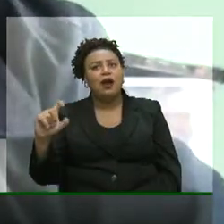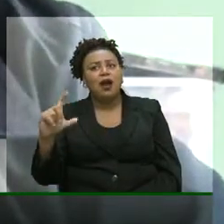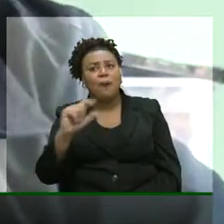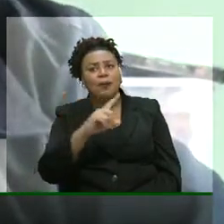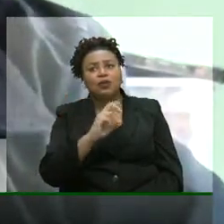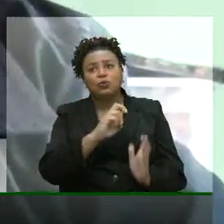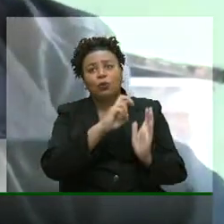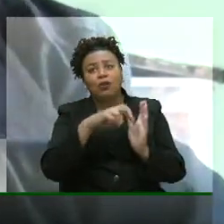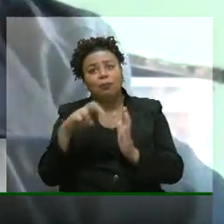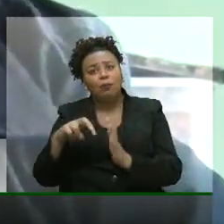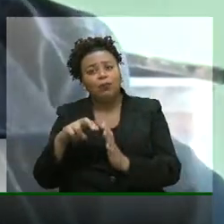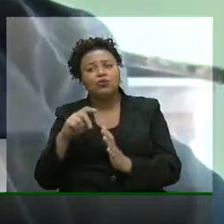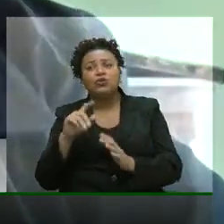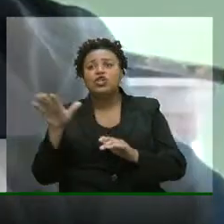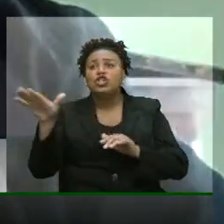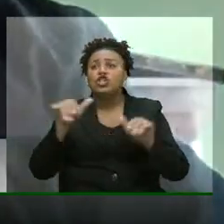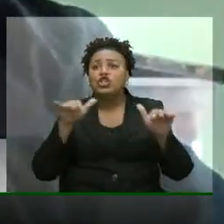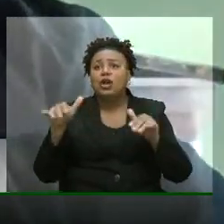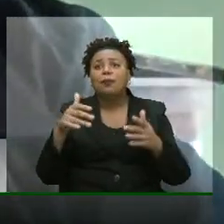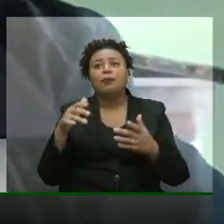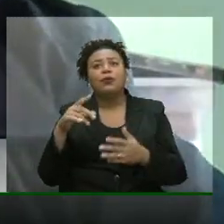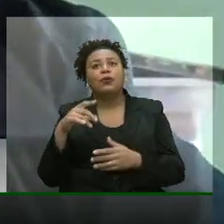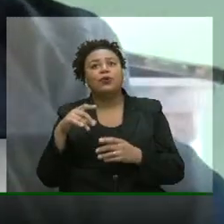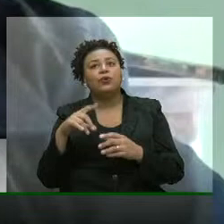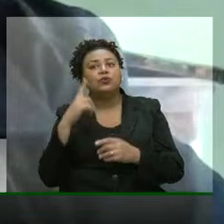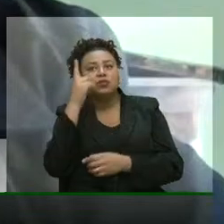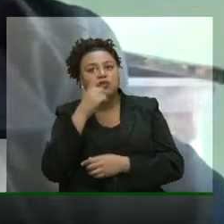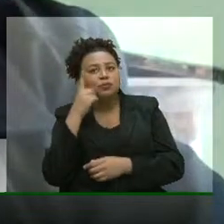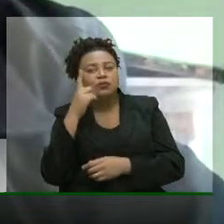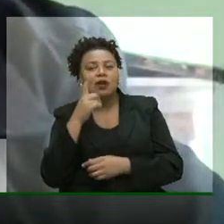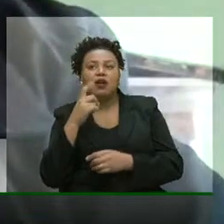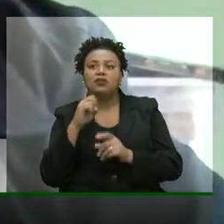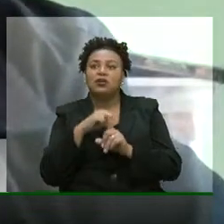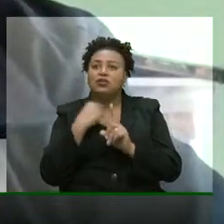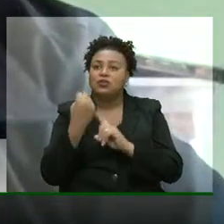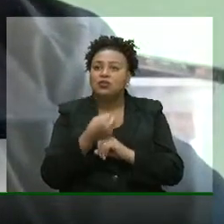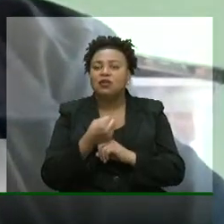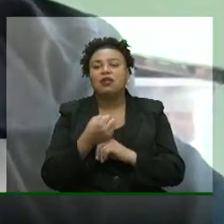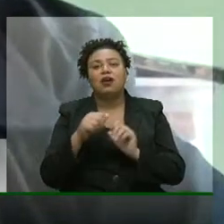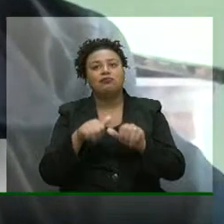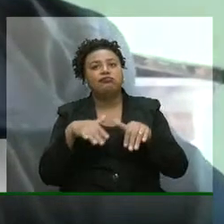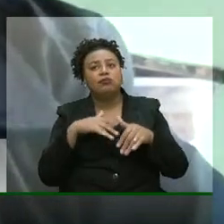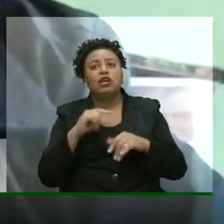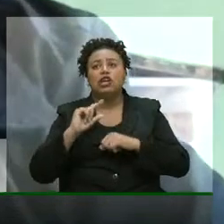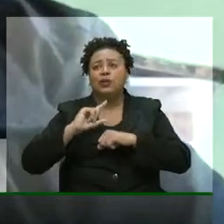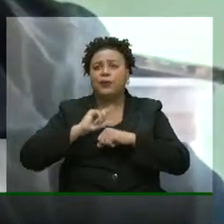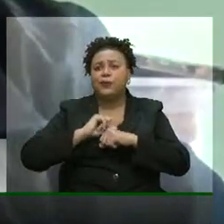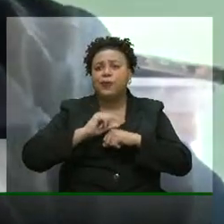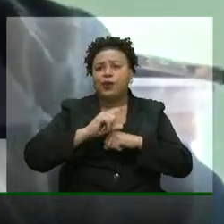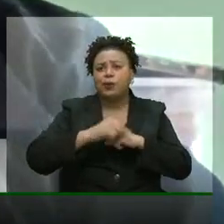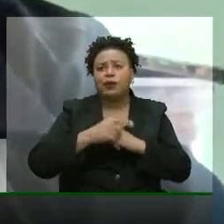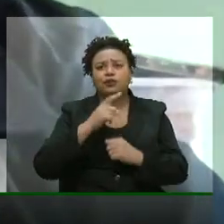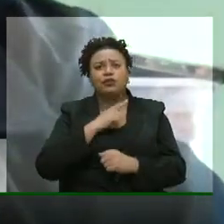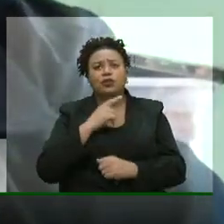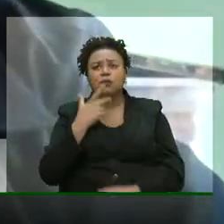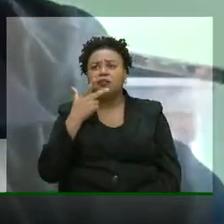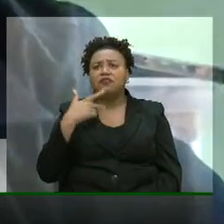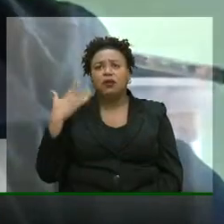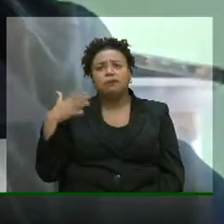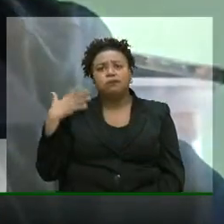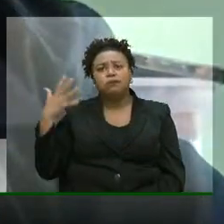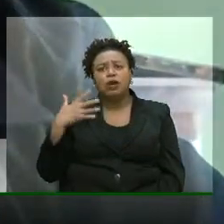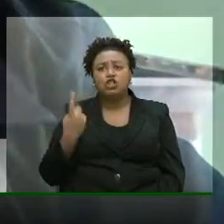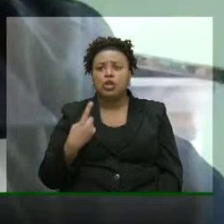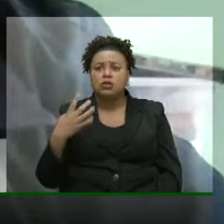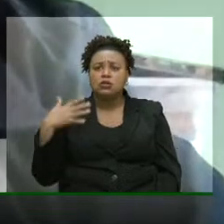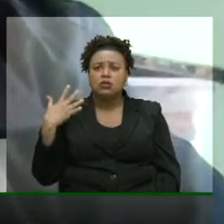carga tributária e chamou os deputados, a Assembleia Legislativa, a sociedade, e com seus argumentos, através do monólogo,